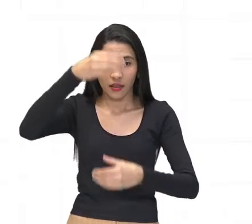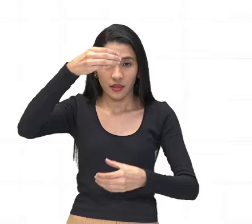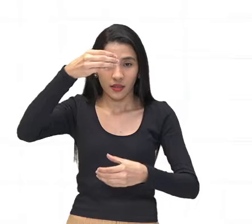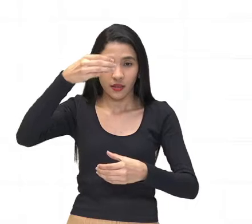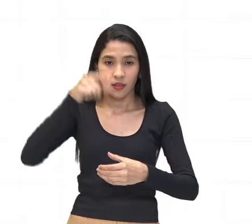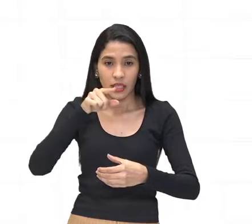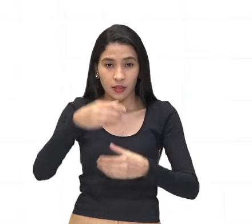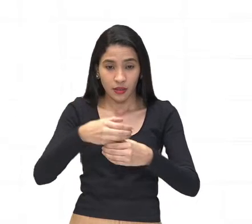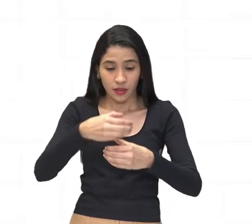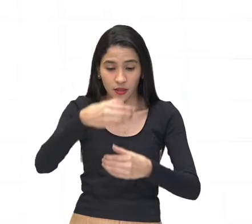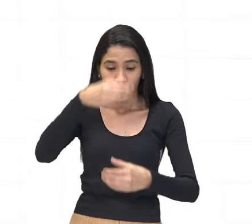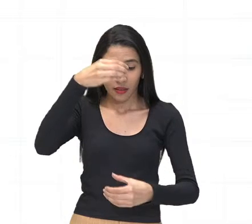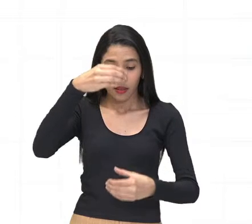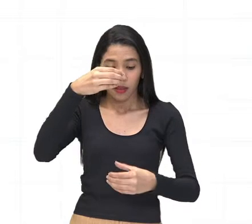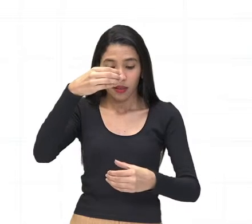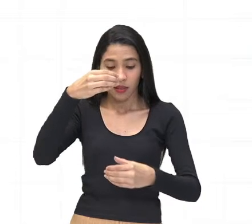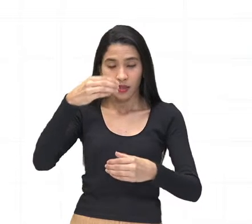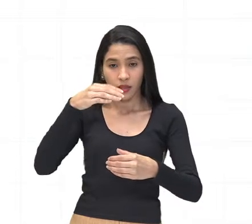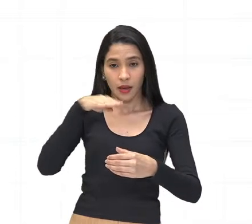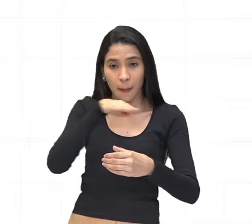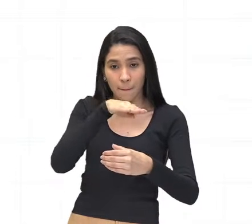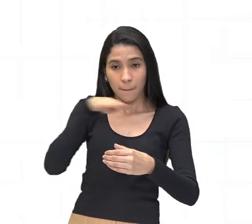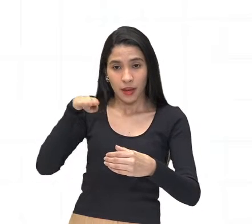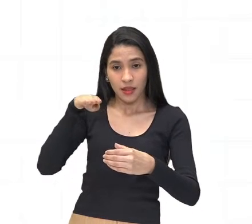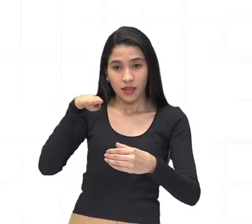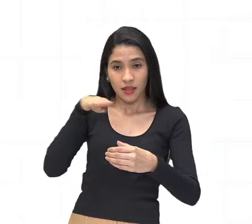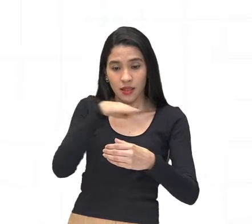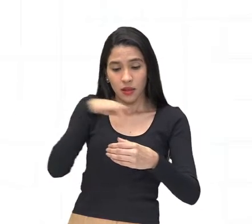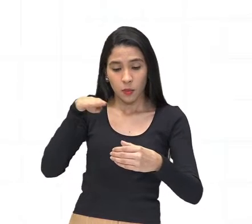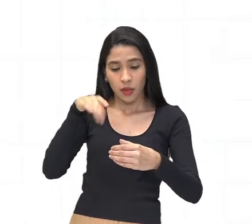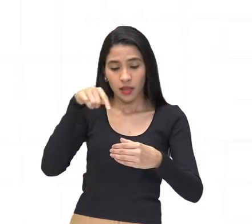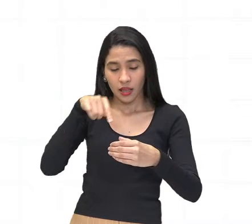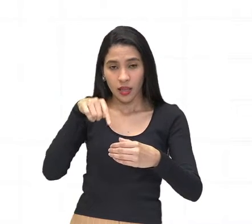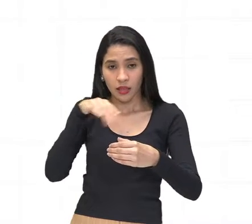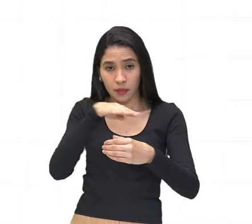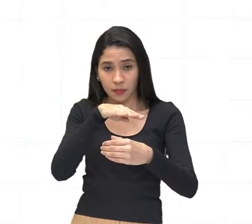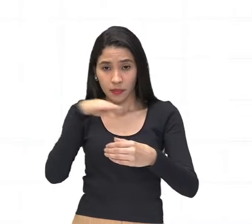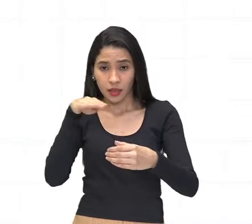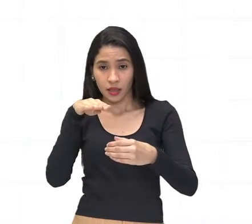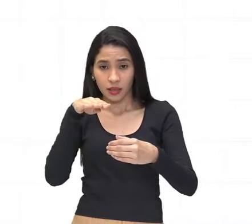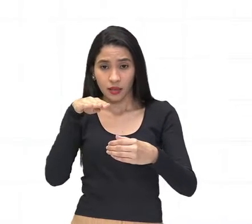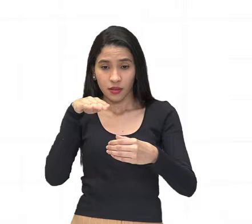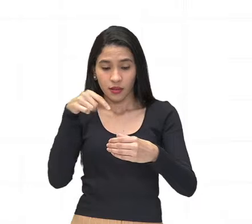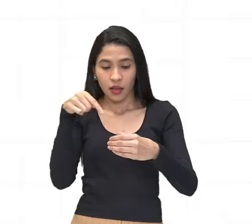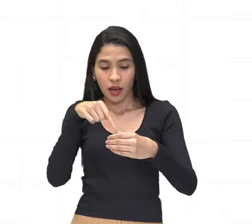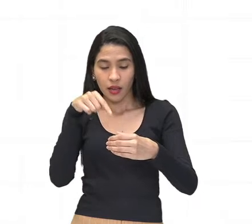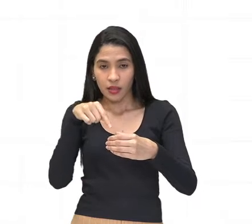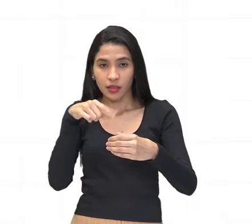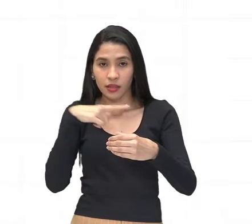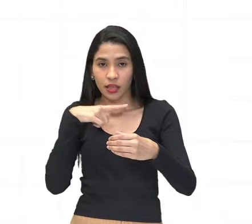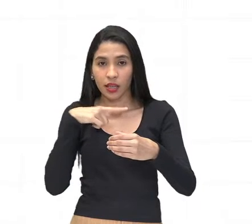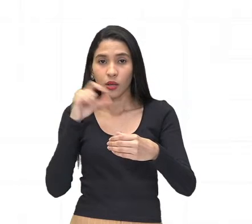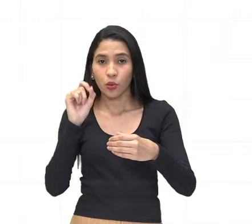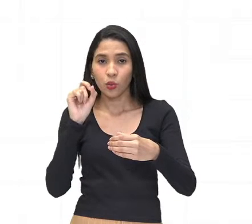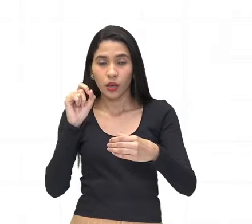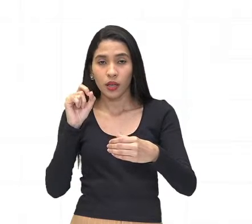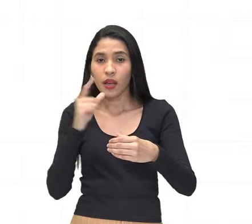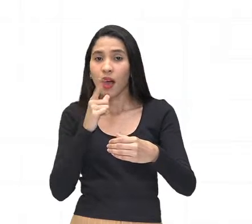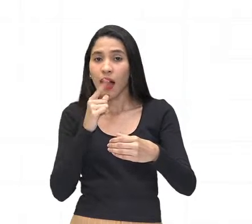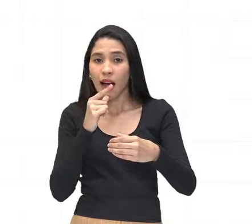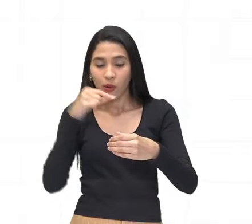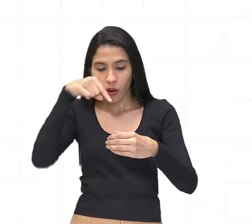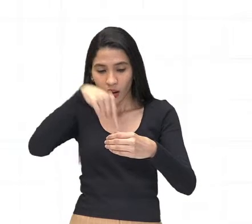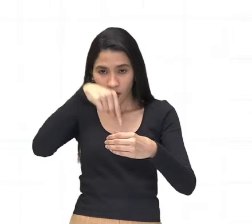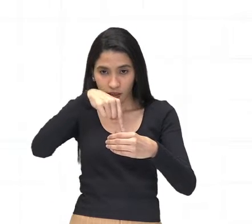garrafa que metade da garrafa, metade da capacidade da garrafa está ocupada por